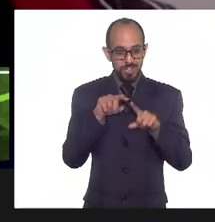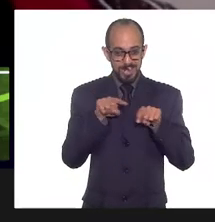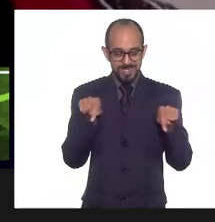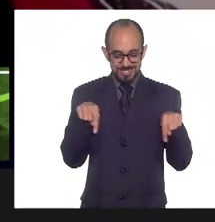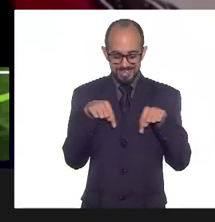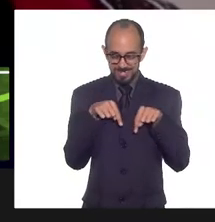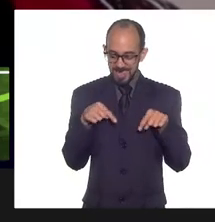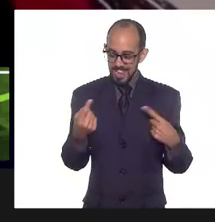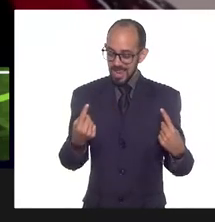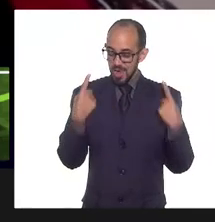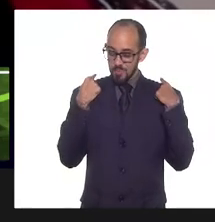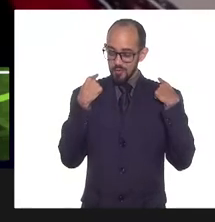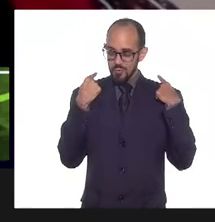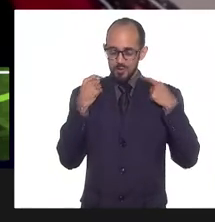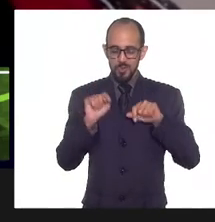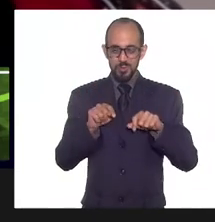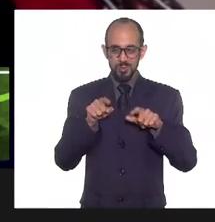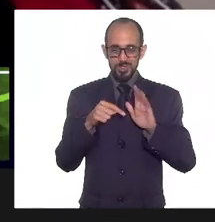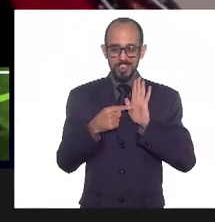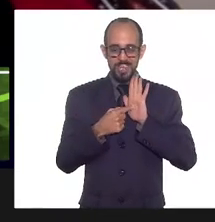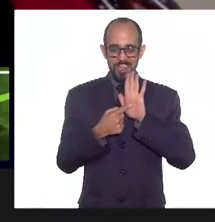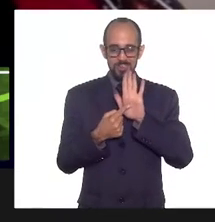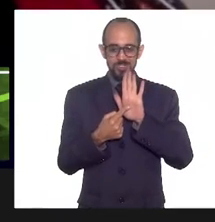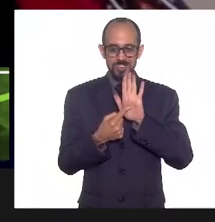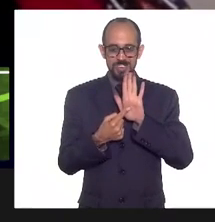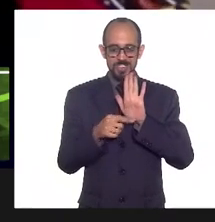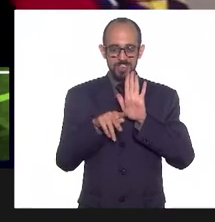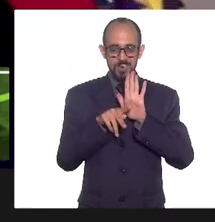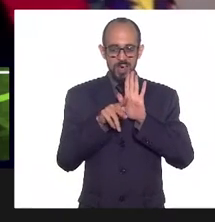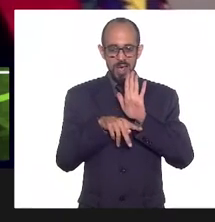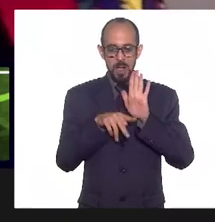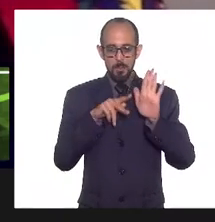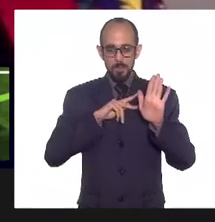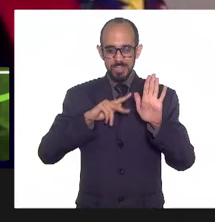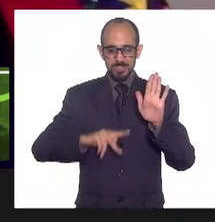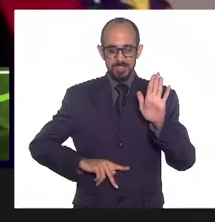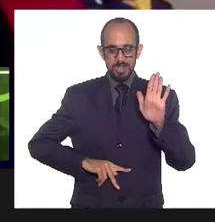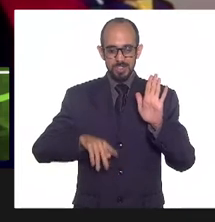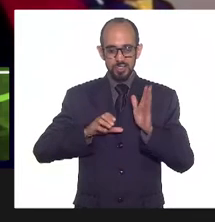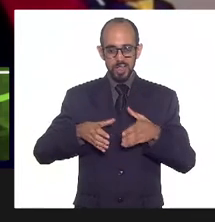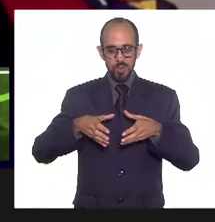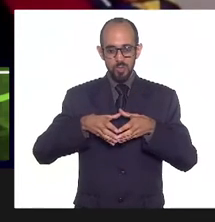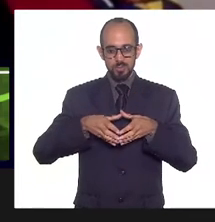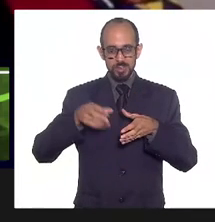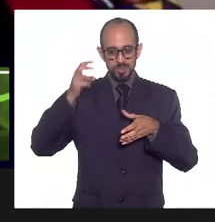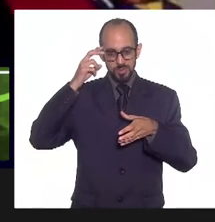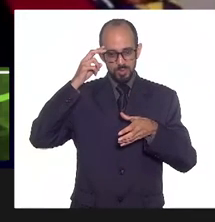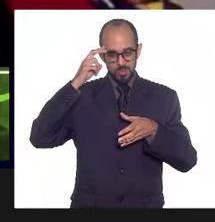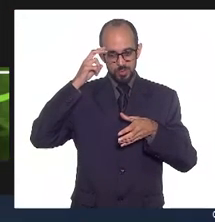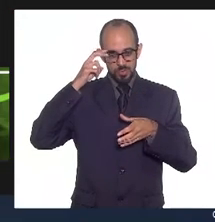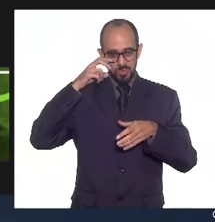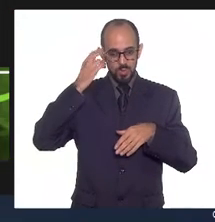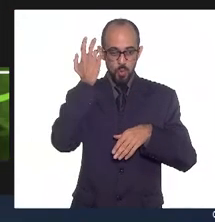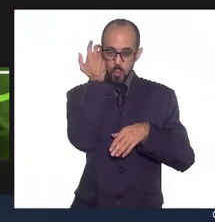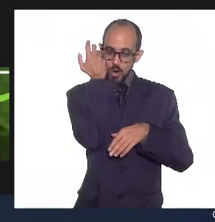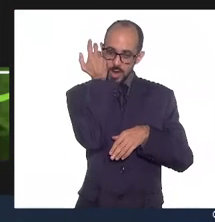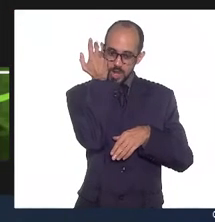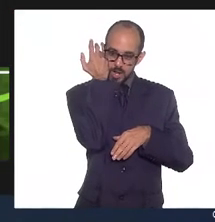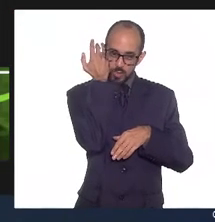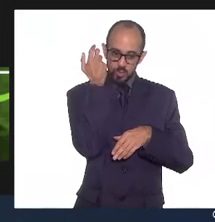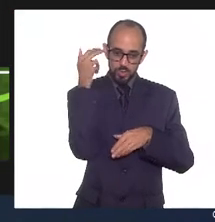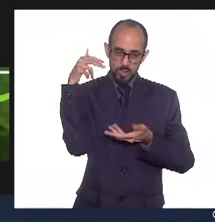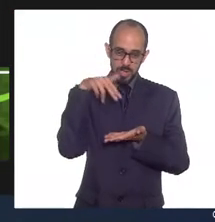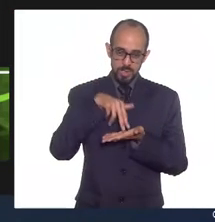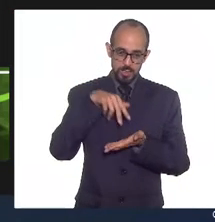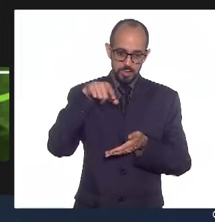satisfação anuncio a presença do nosso presidente da comissão de cultura da LERJ deputado Eleomar Coelho que